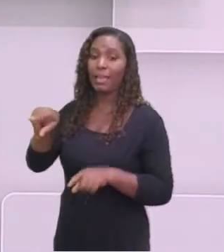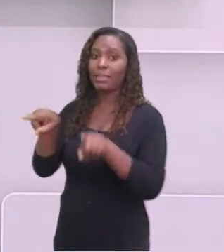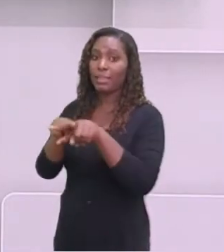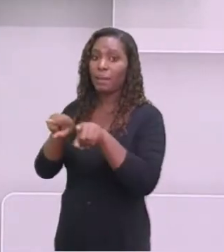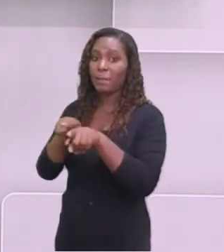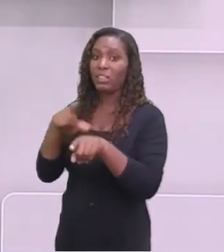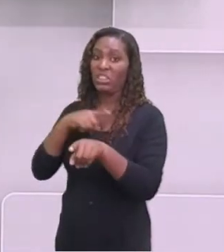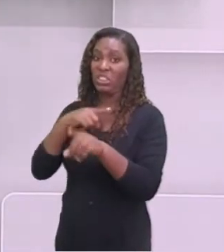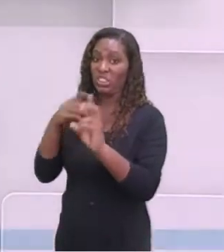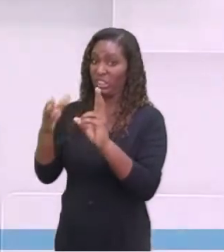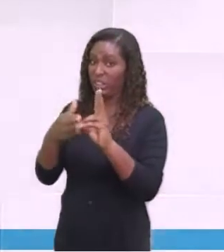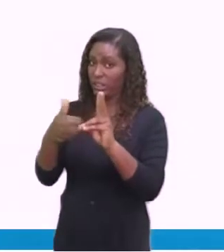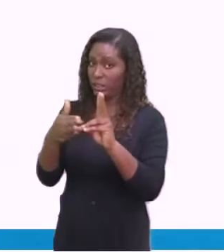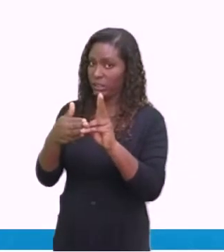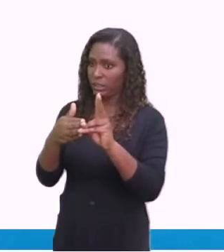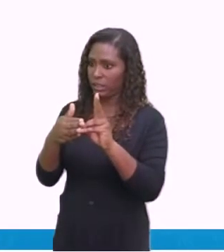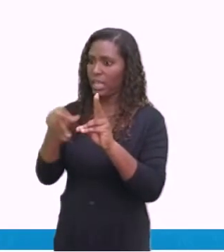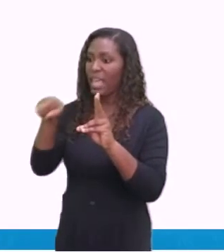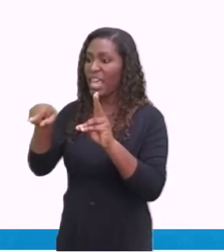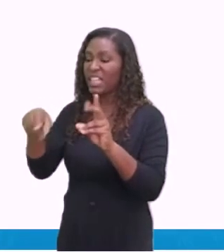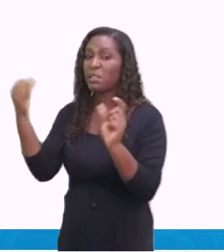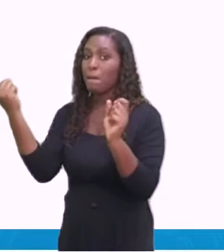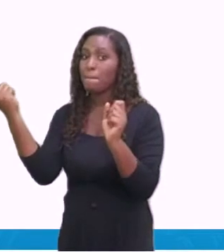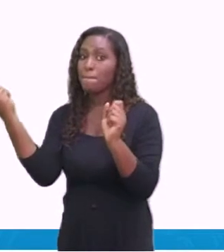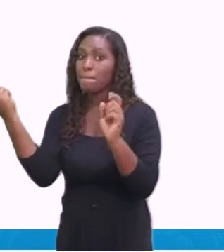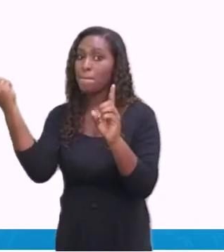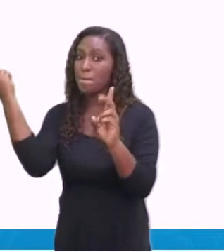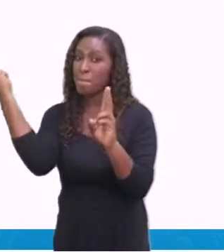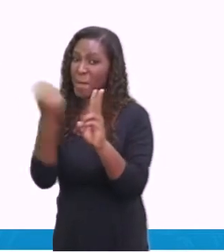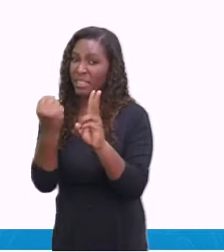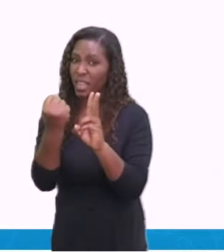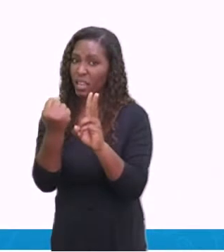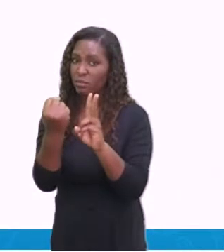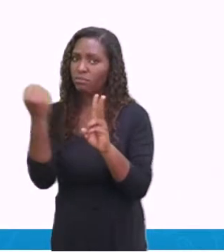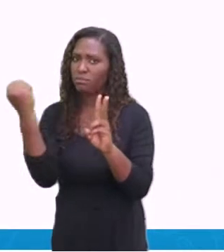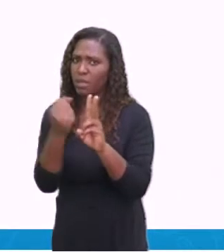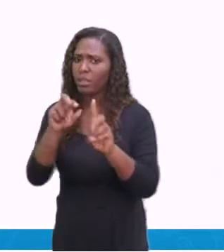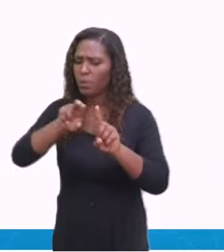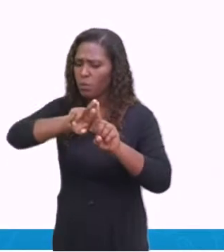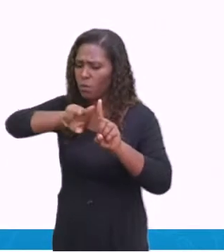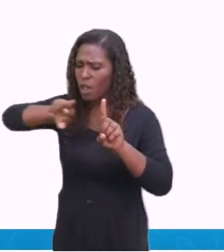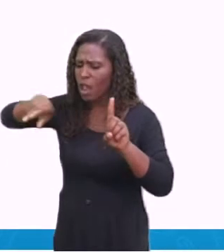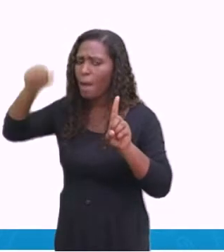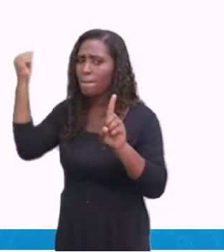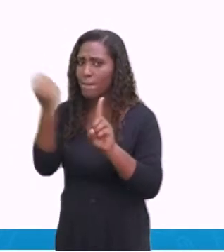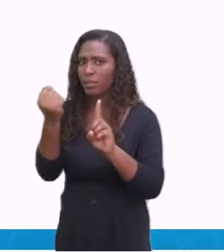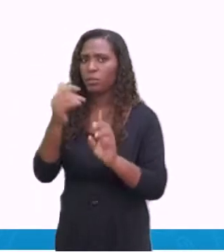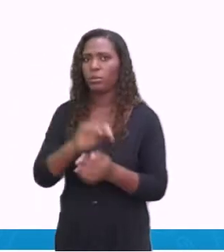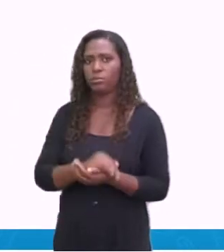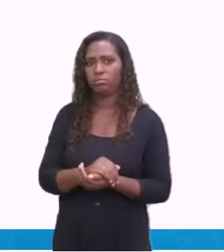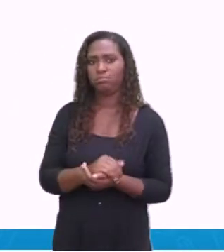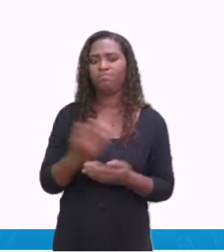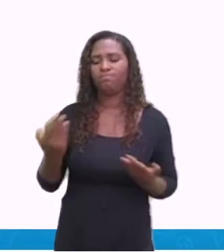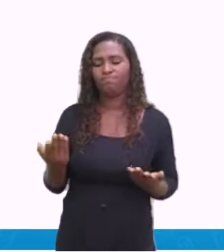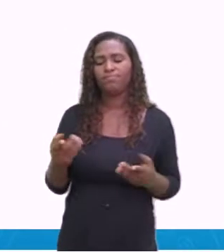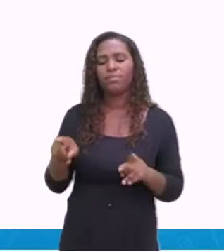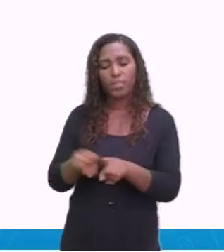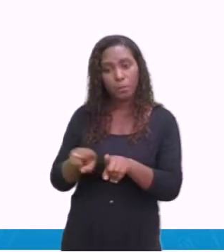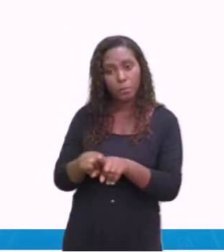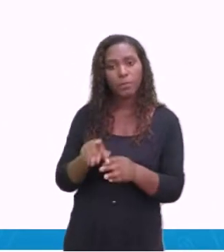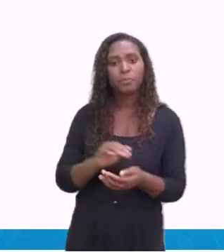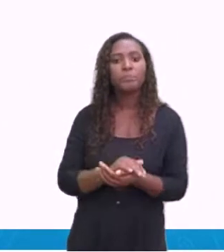Em 1500, vamos começar uma historinha sobre os índios. Vamos entender os